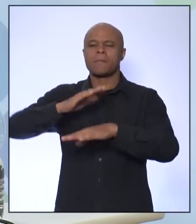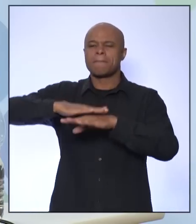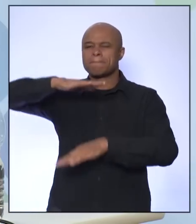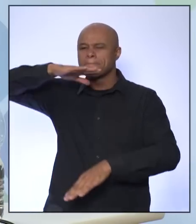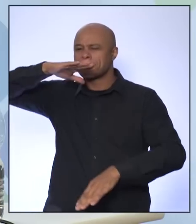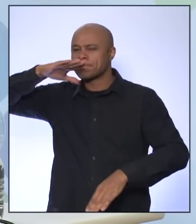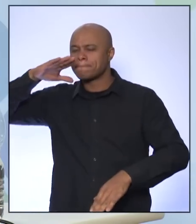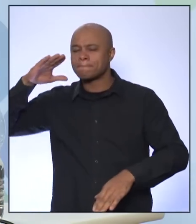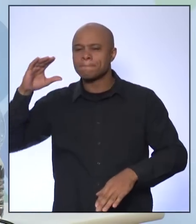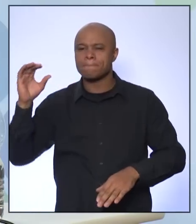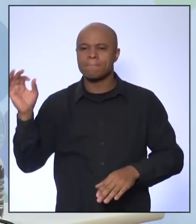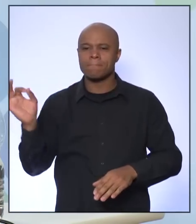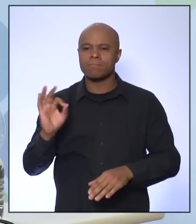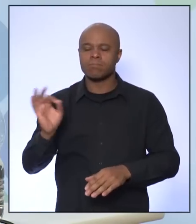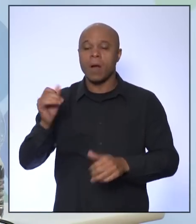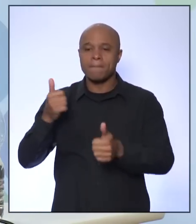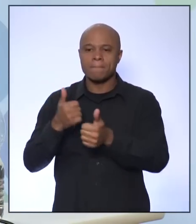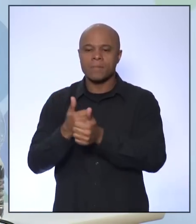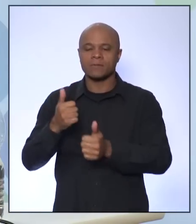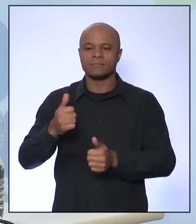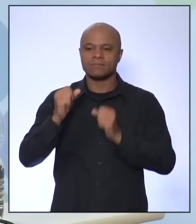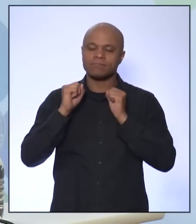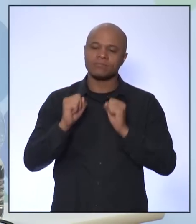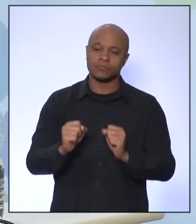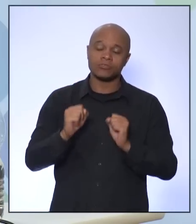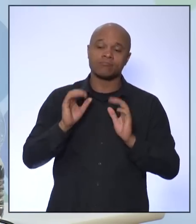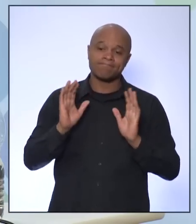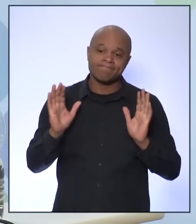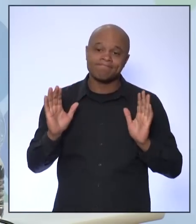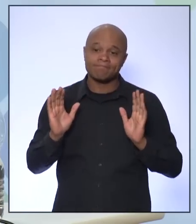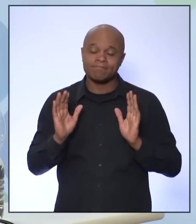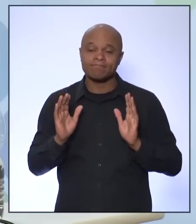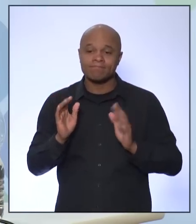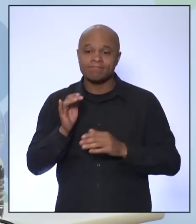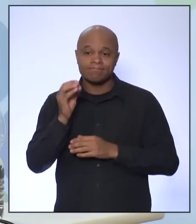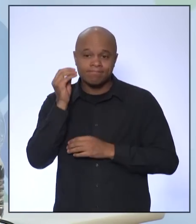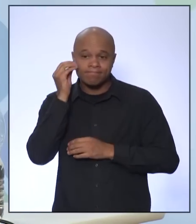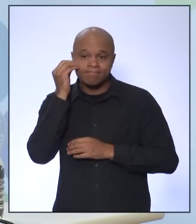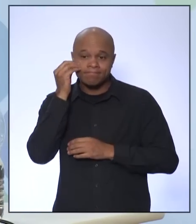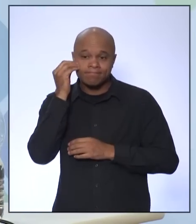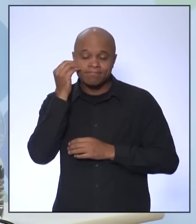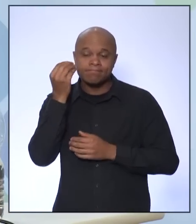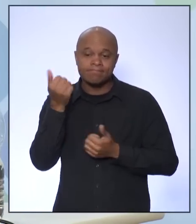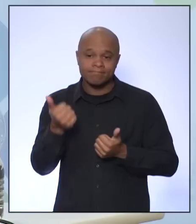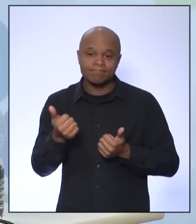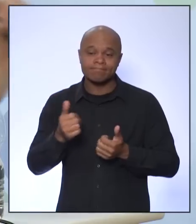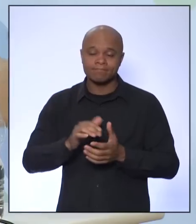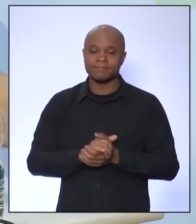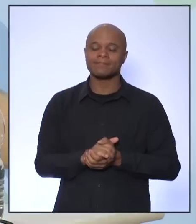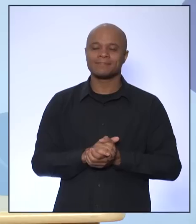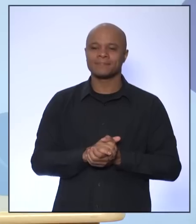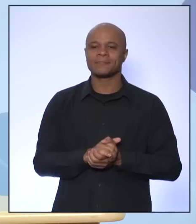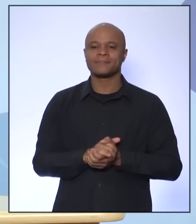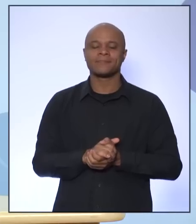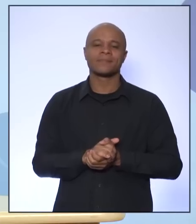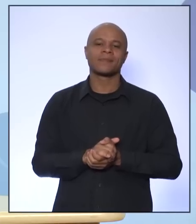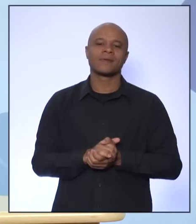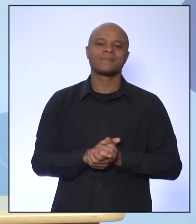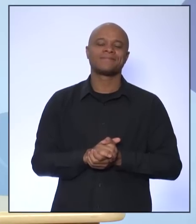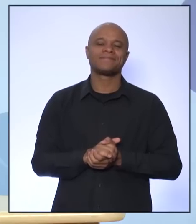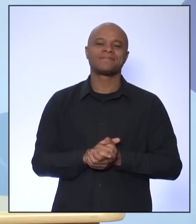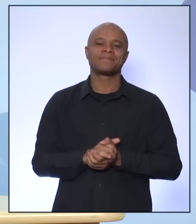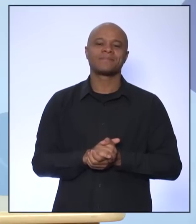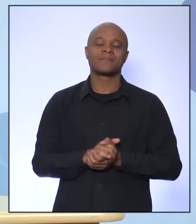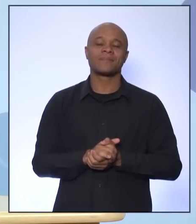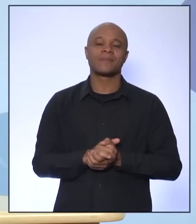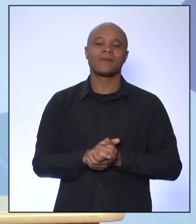mas não necessariamente chegar na datação exata. É uma tentativa, né? Uma hipótese que eles estão criando. Exatamente. Eu vou colocar